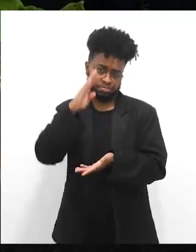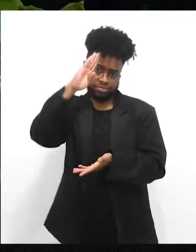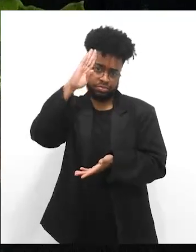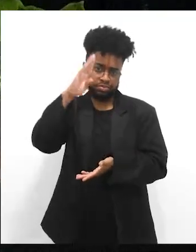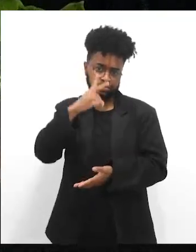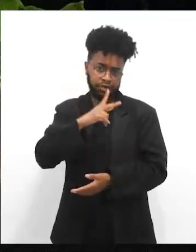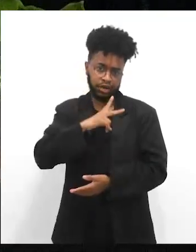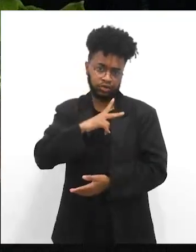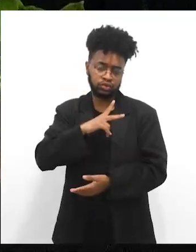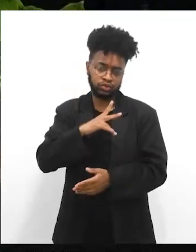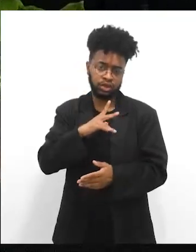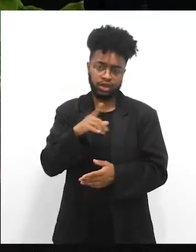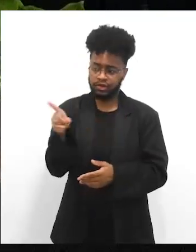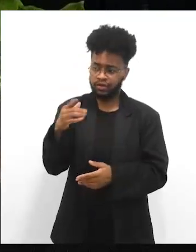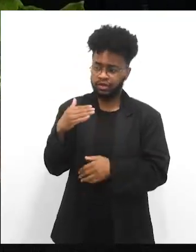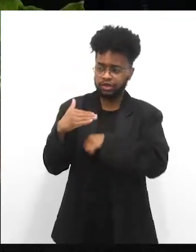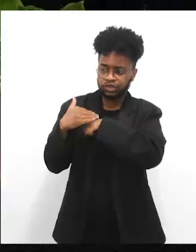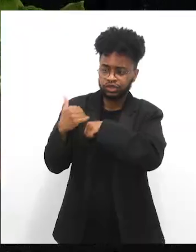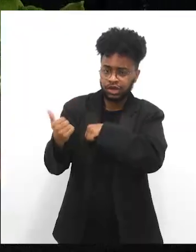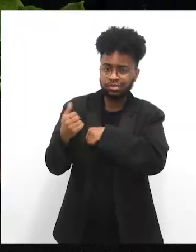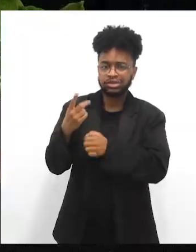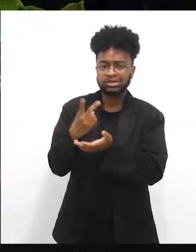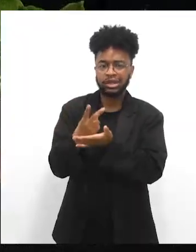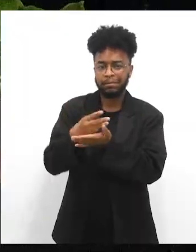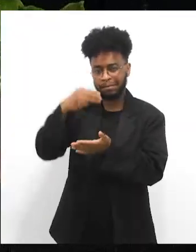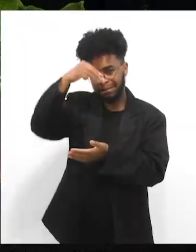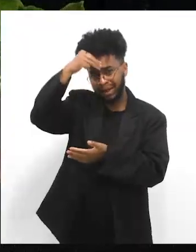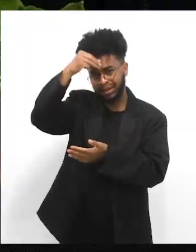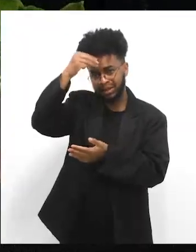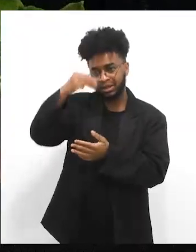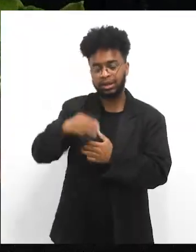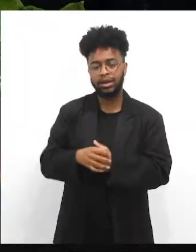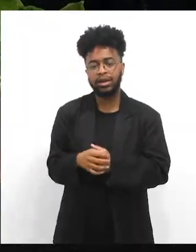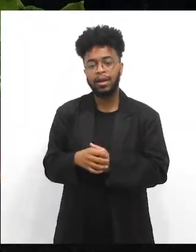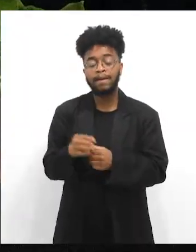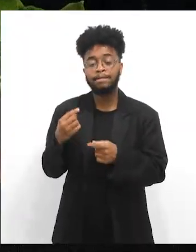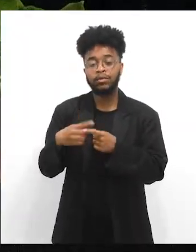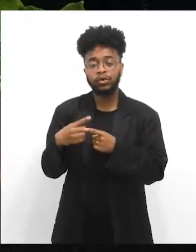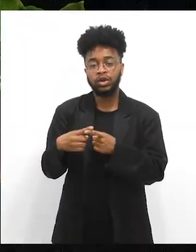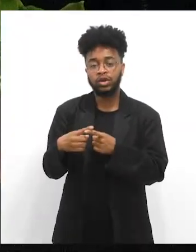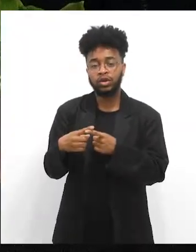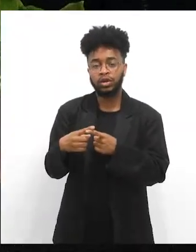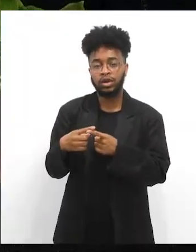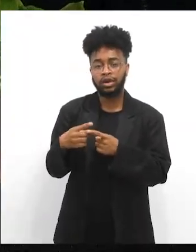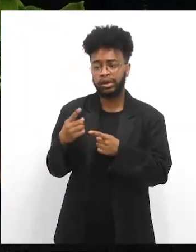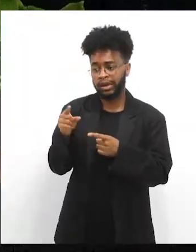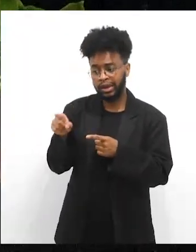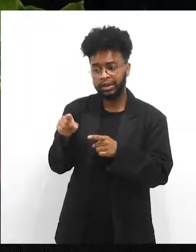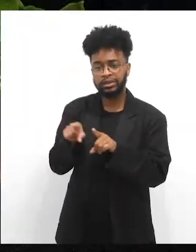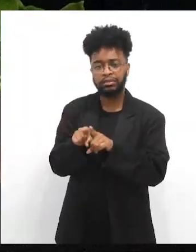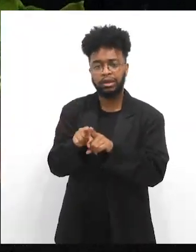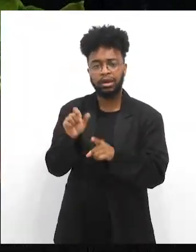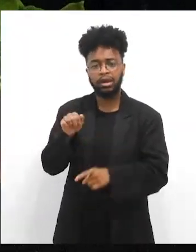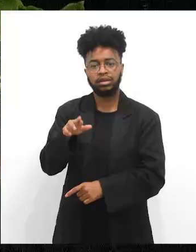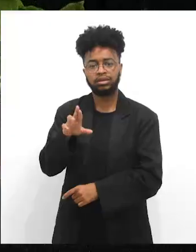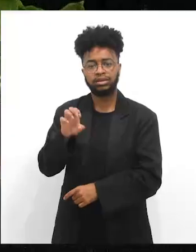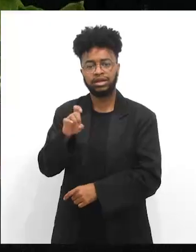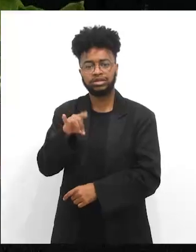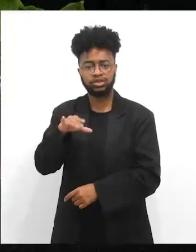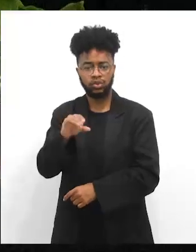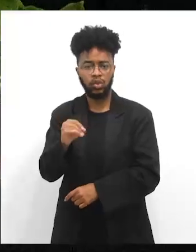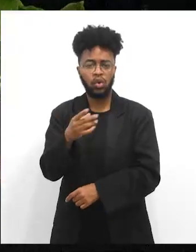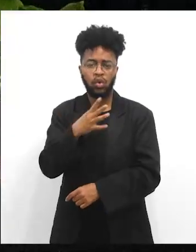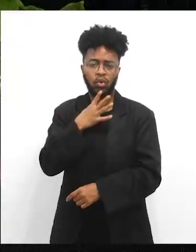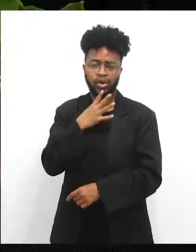pessoalmente, então, ele me chamava carinhosamente de madrinho de ti, porque ele e o Andrezinho a gente conhece,